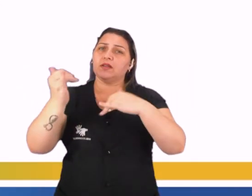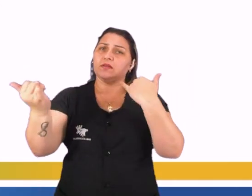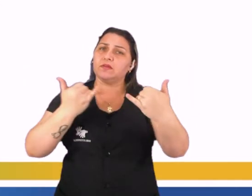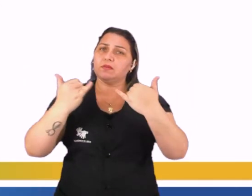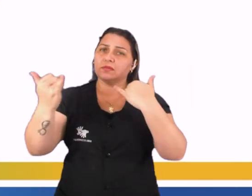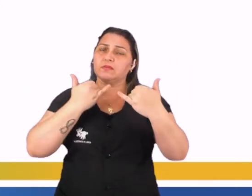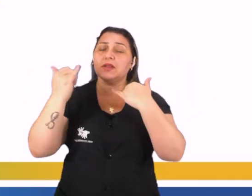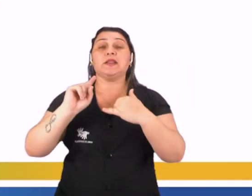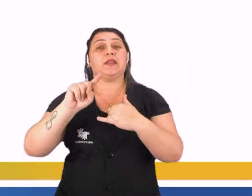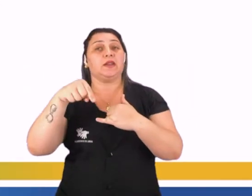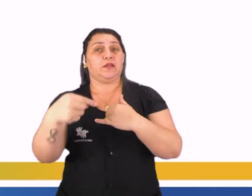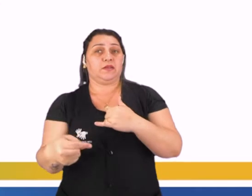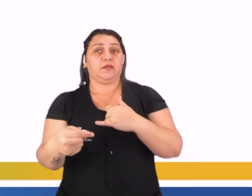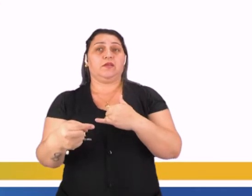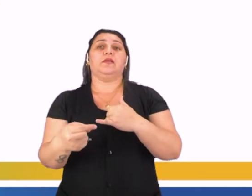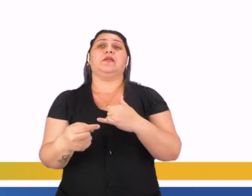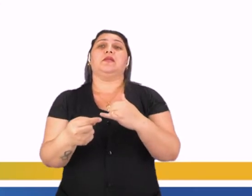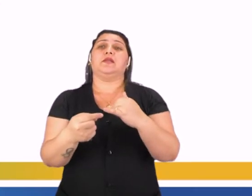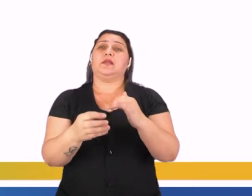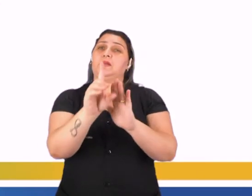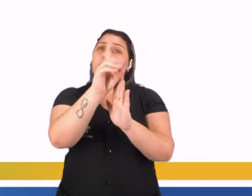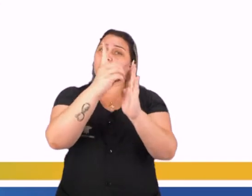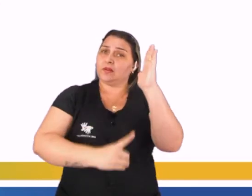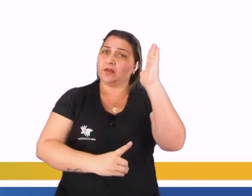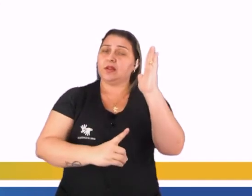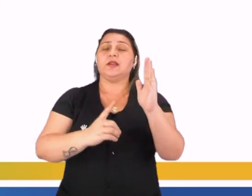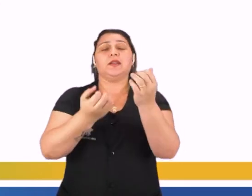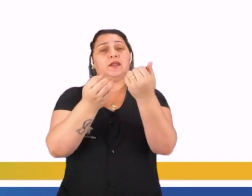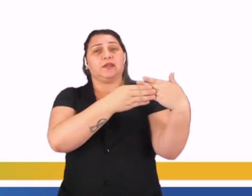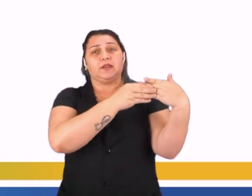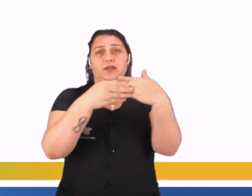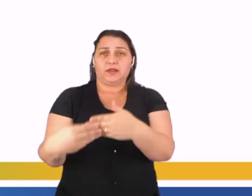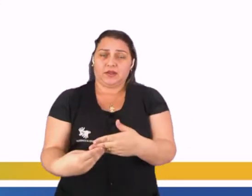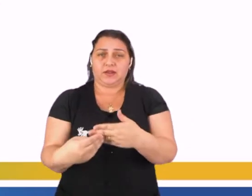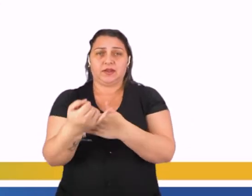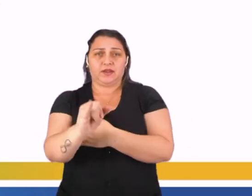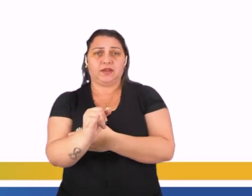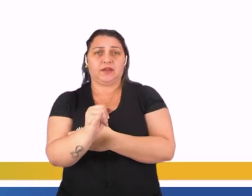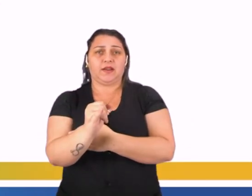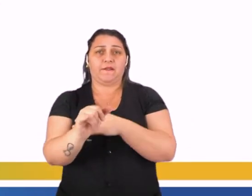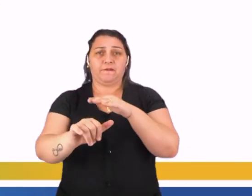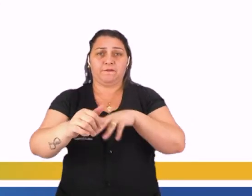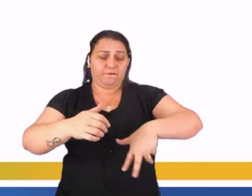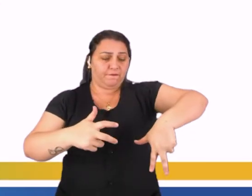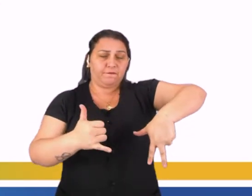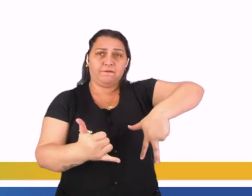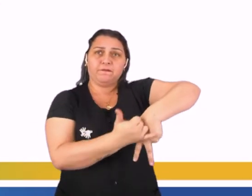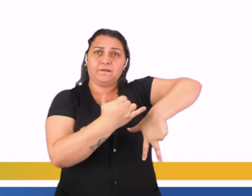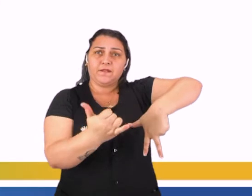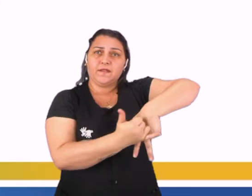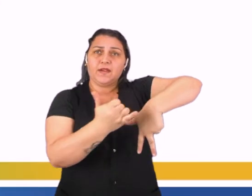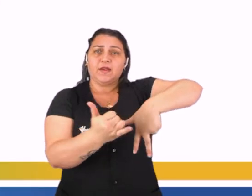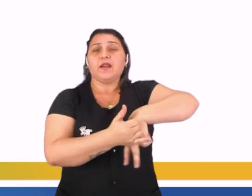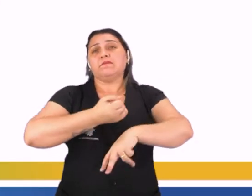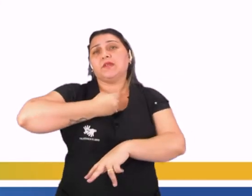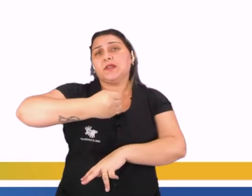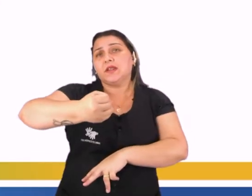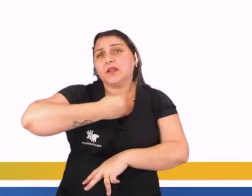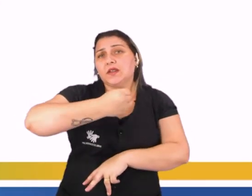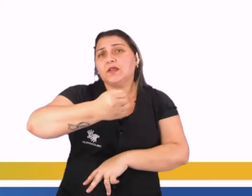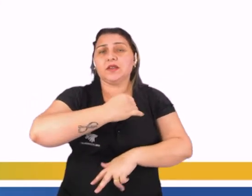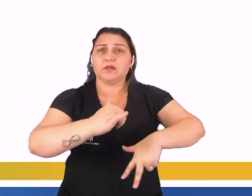são informais, ou informais não, que não expressam a opinião de quem está escrevendo.